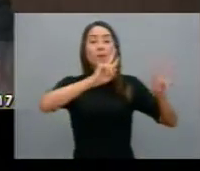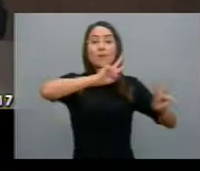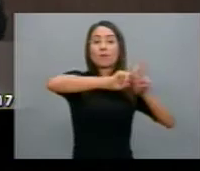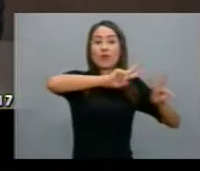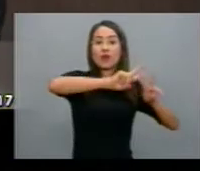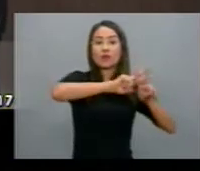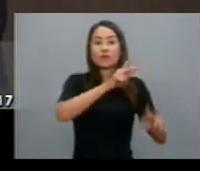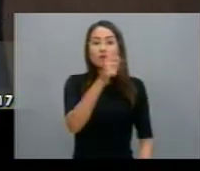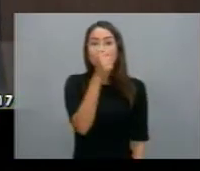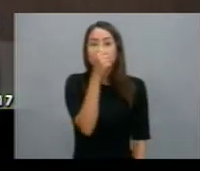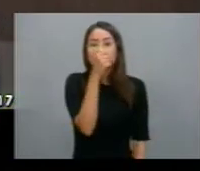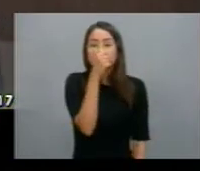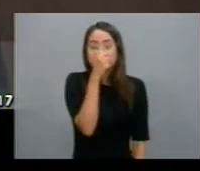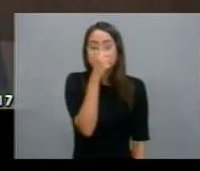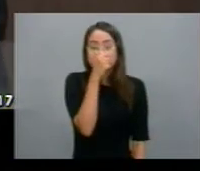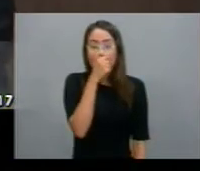conhece